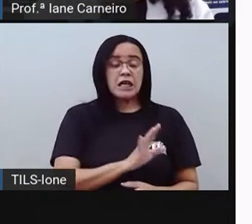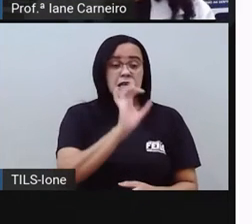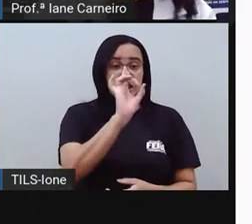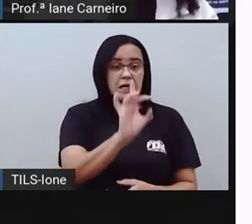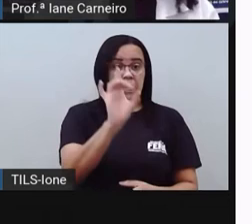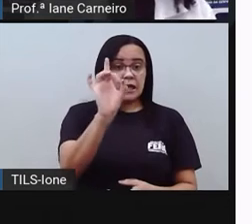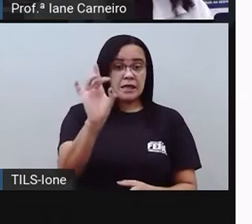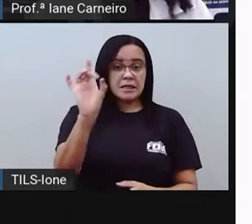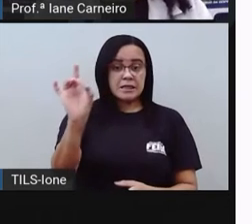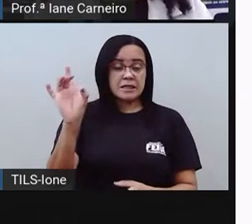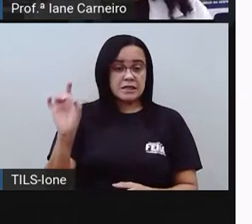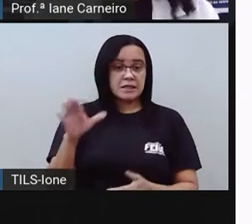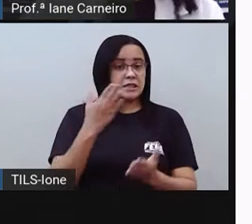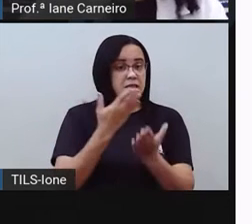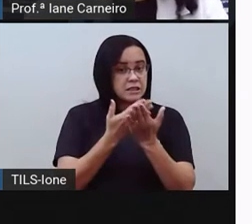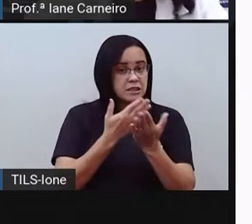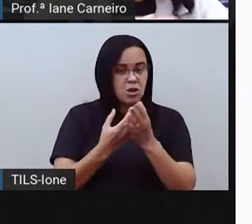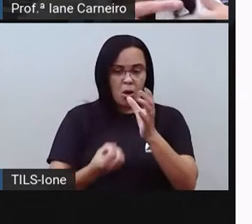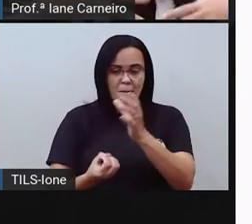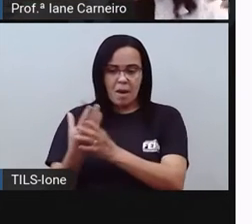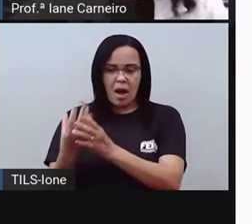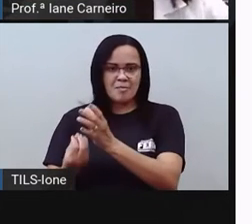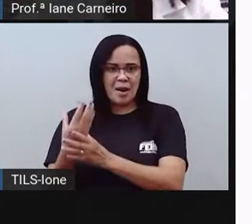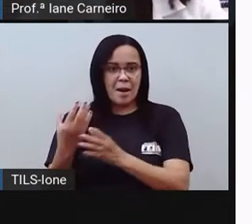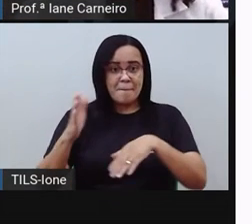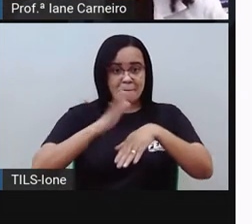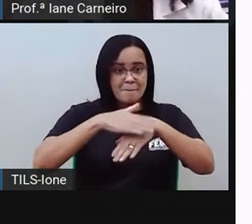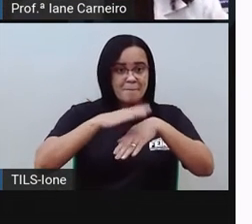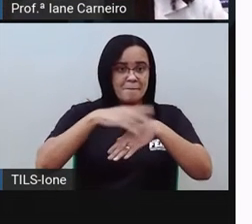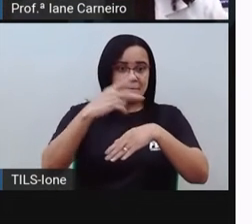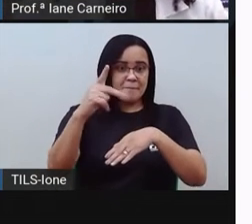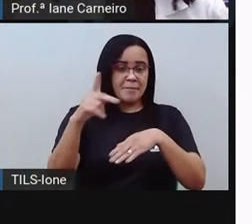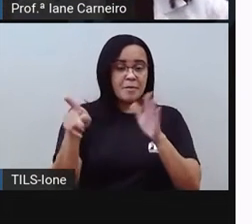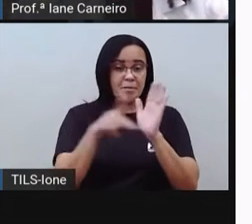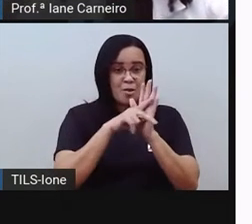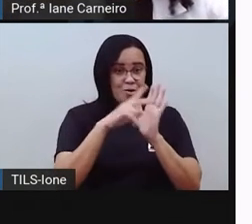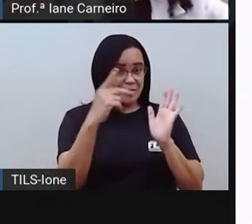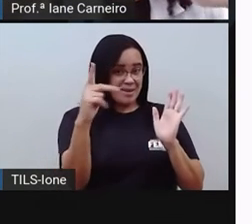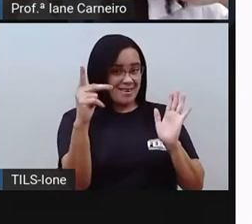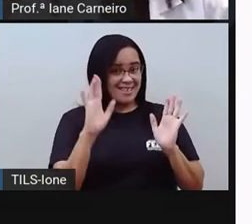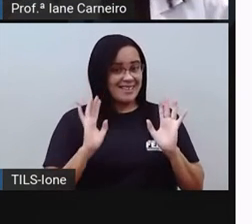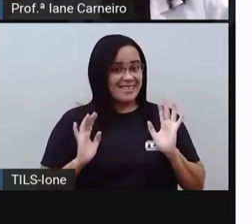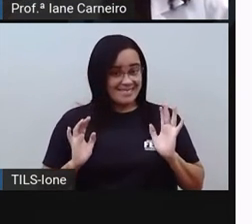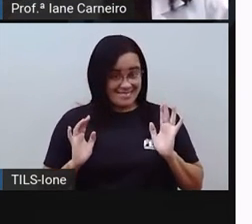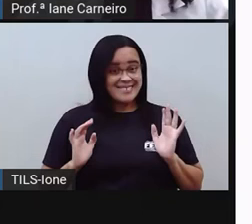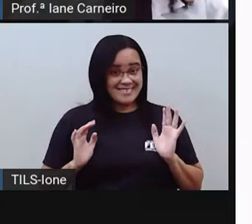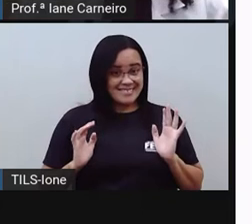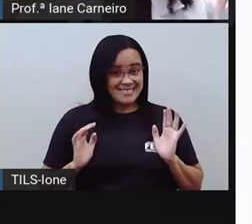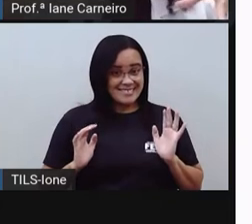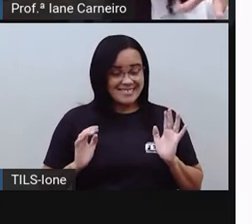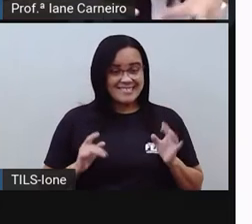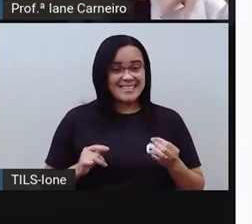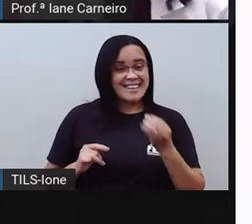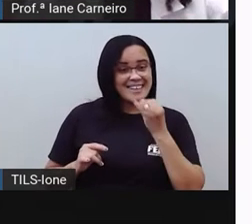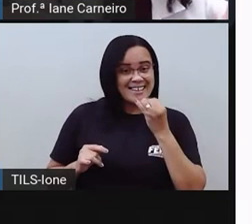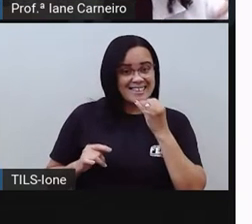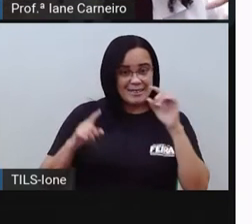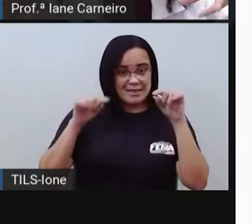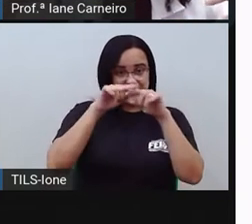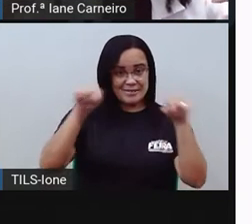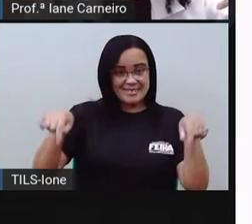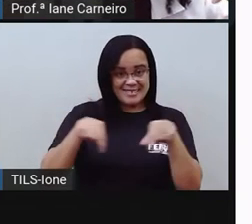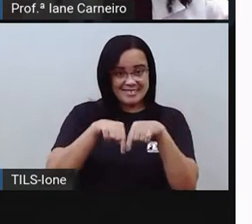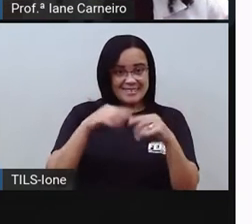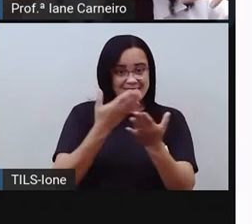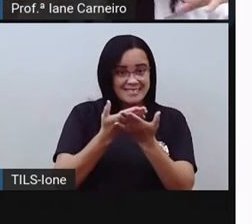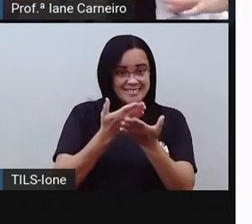criar as próprias regras, conforme as pessoas que estão lá, né? Na sua sala, por exemplo, as regras, os combinados da